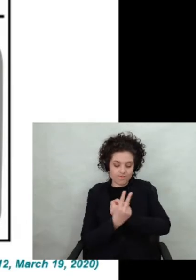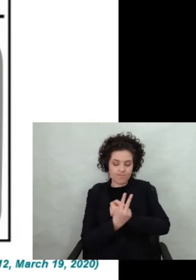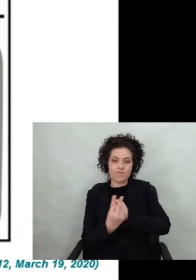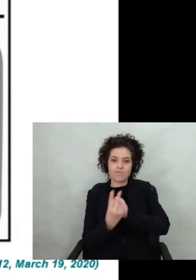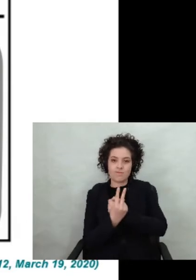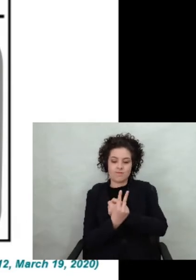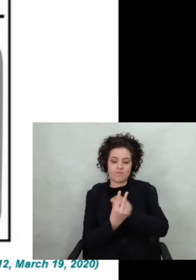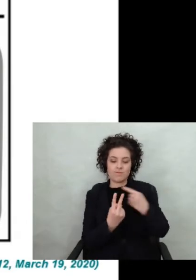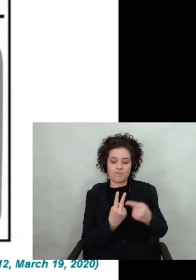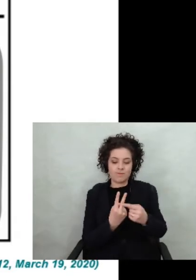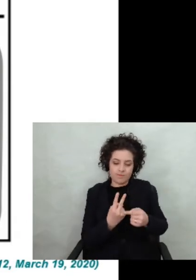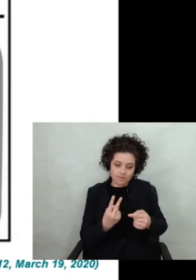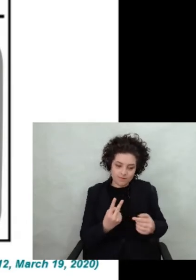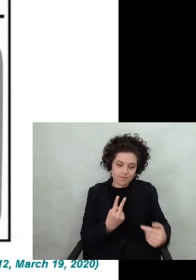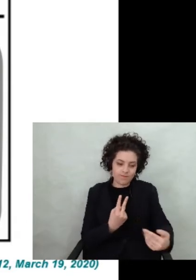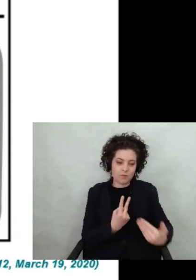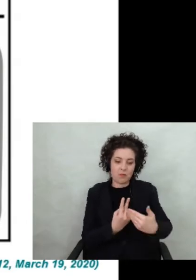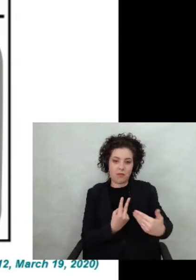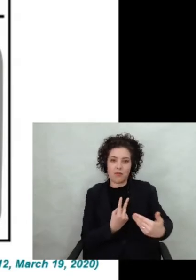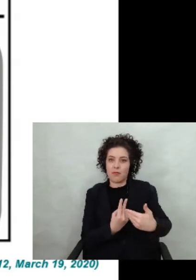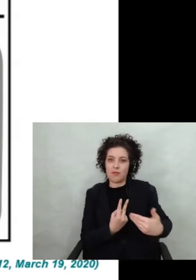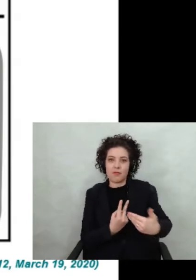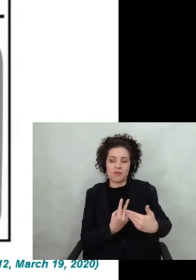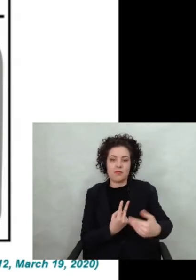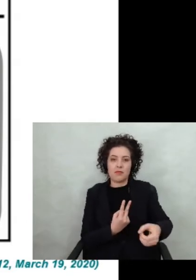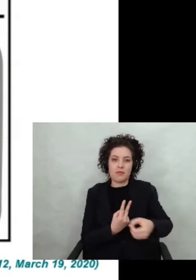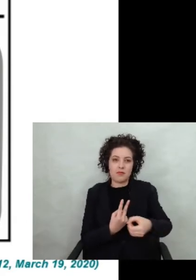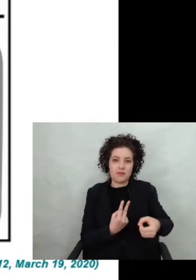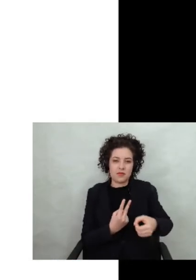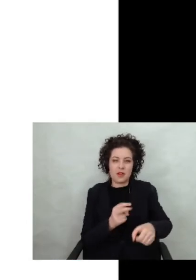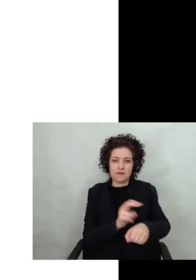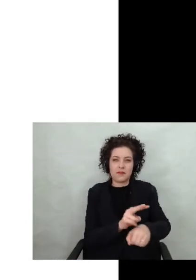desse vírus na célula, portanto, diminuindo a ação viral.